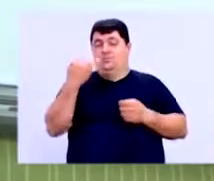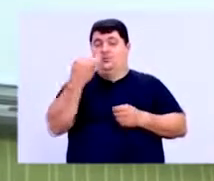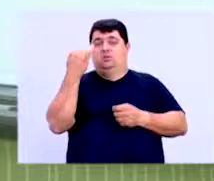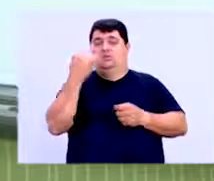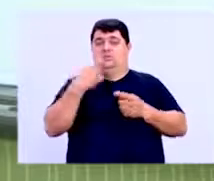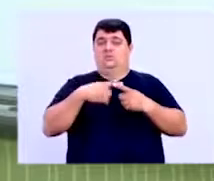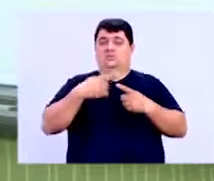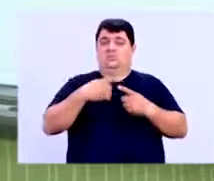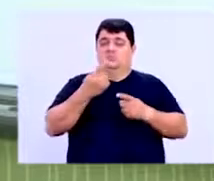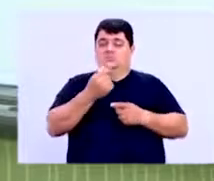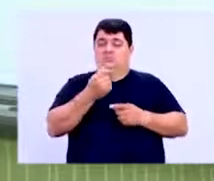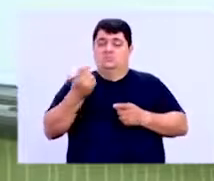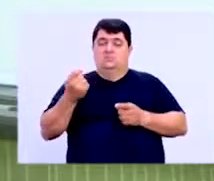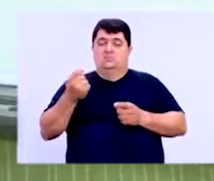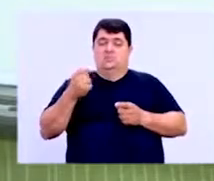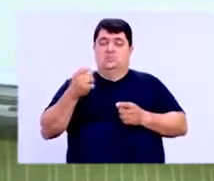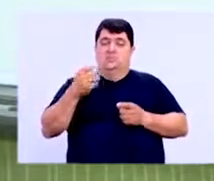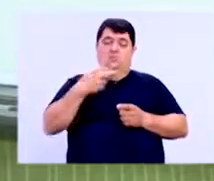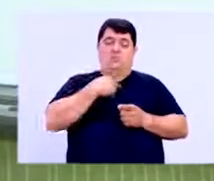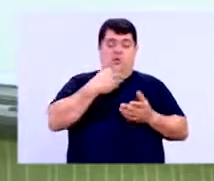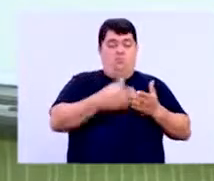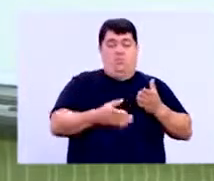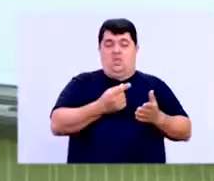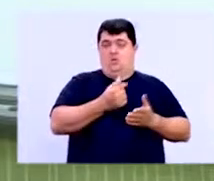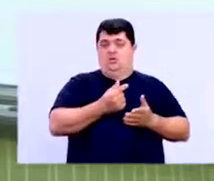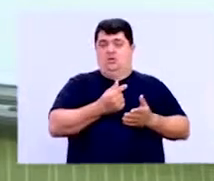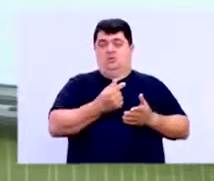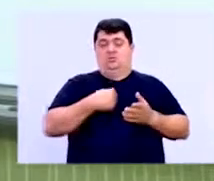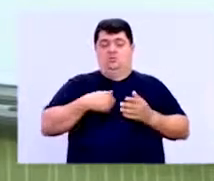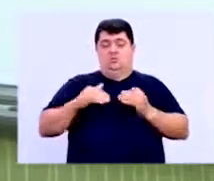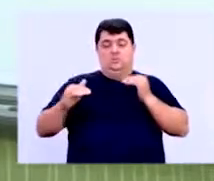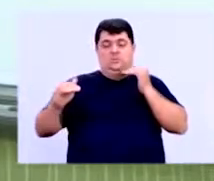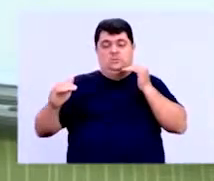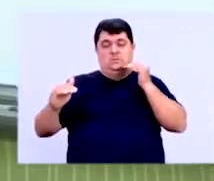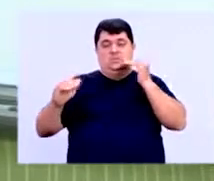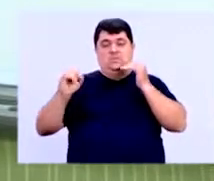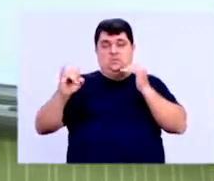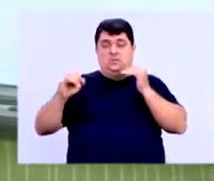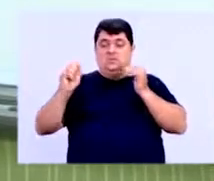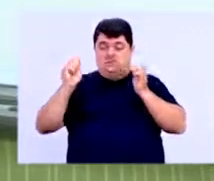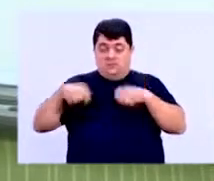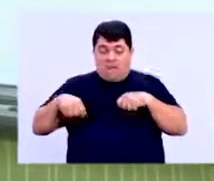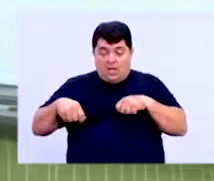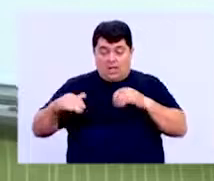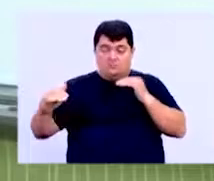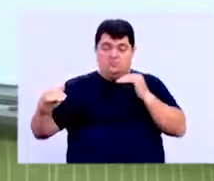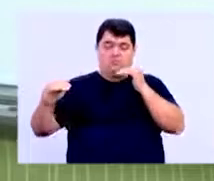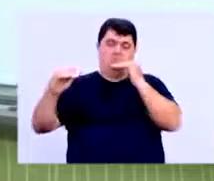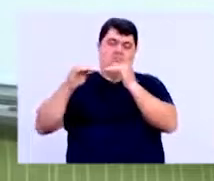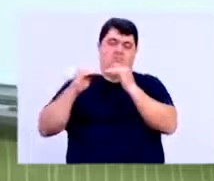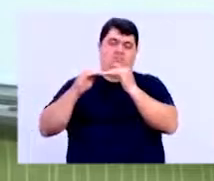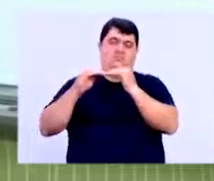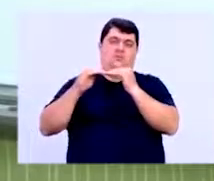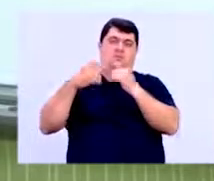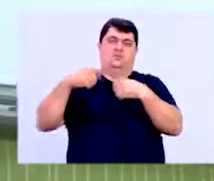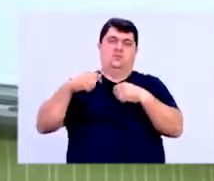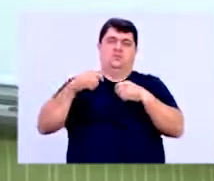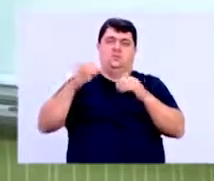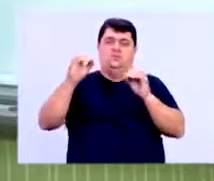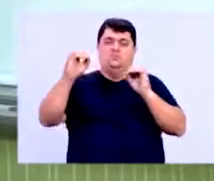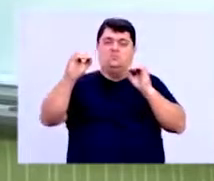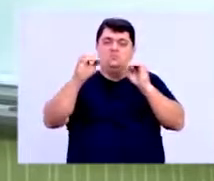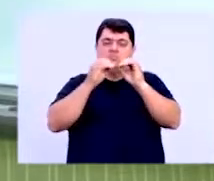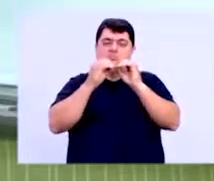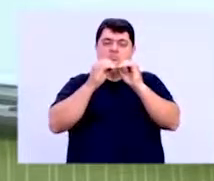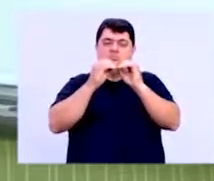esse preço não te cause prejuízo, né? Desde que não atrapalhe o quê? O seu ponto de equilíbrio. Vocês